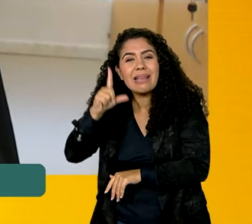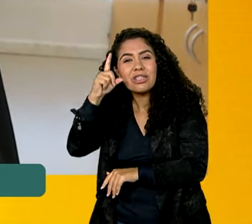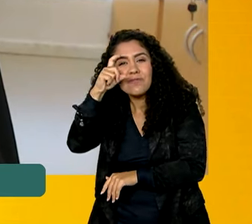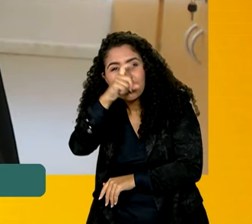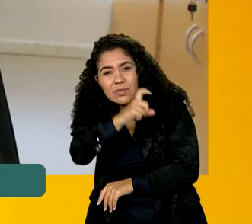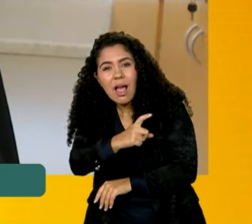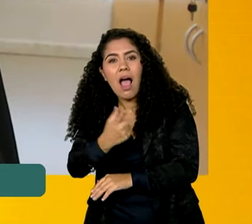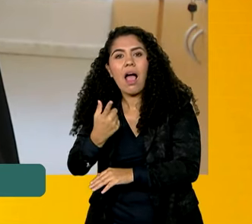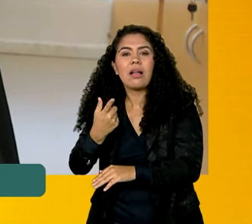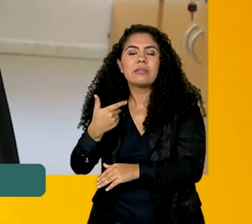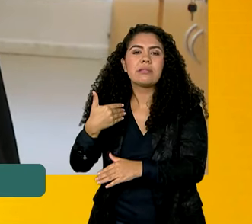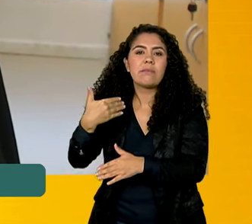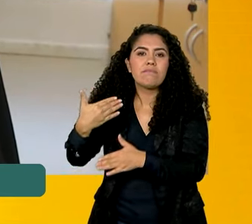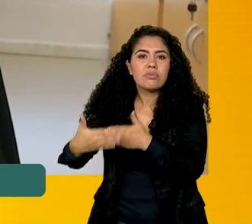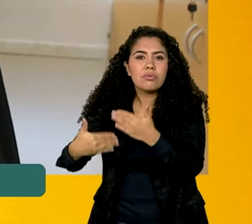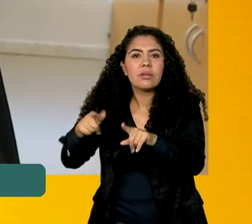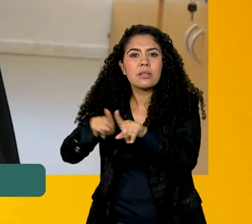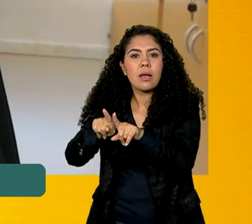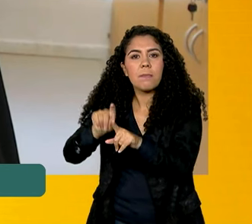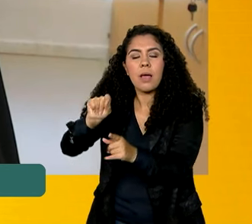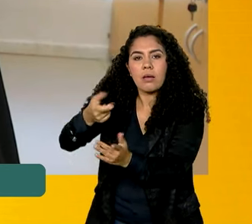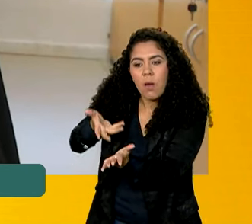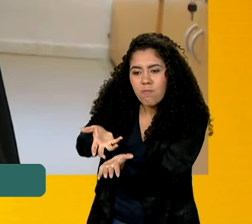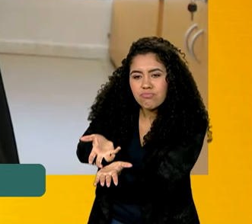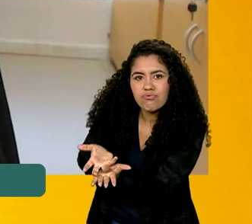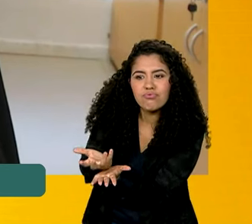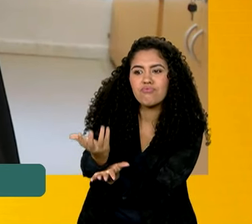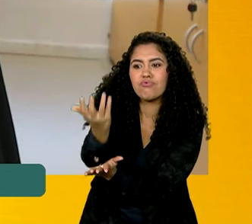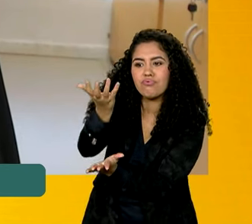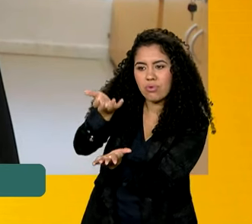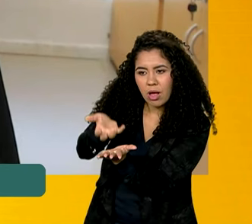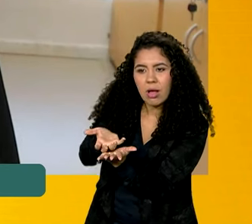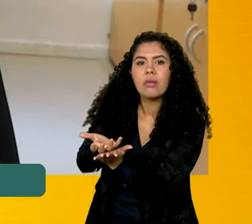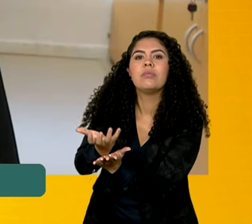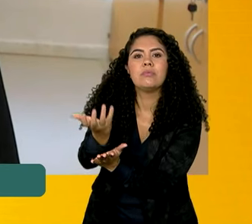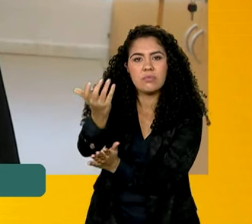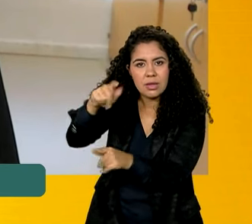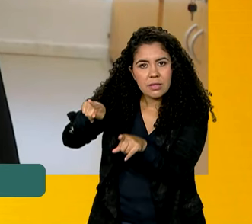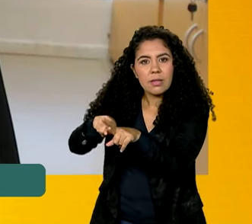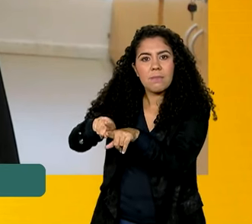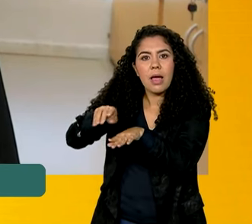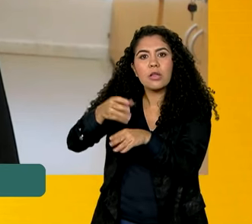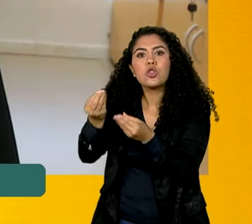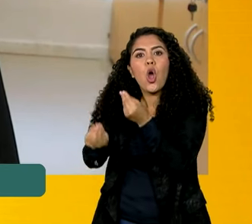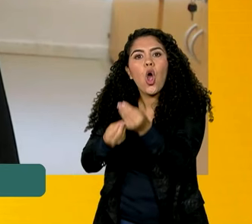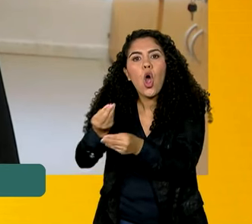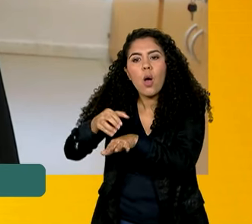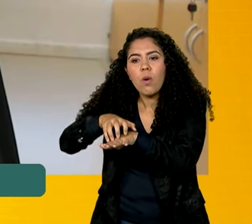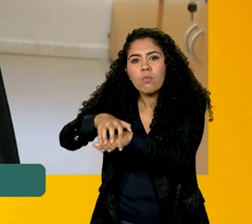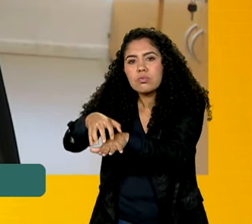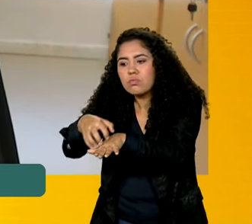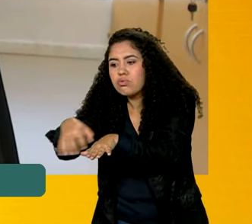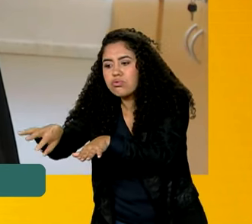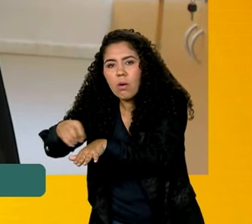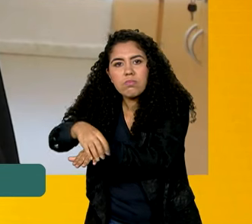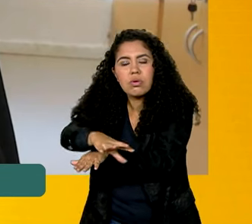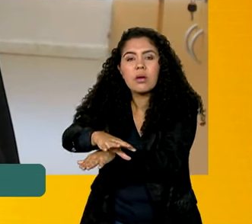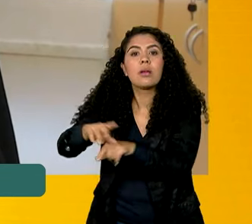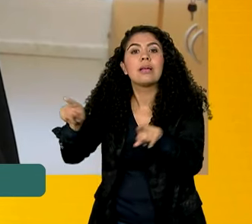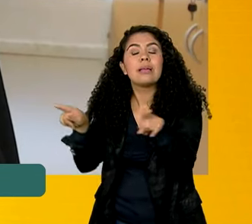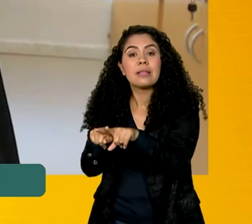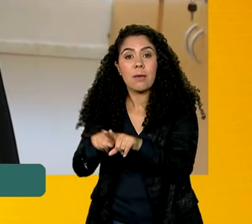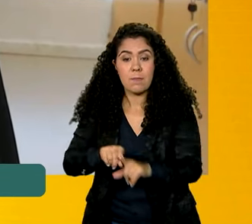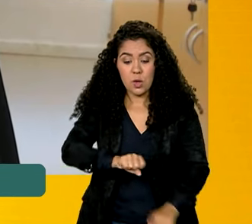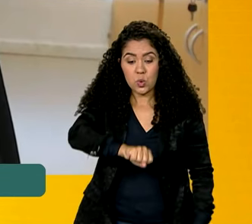tem dificuldades de escoamento produtivo para além das fronteiras, né, brasileiras, e o Arco